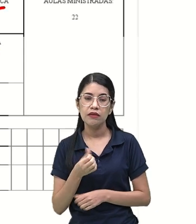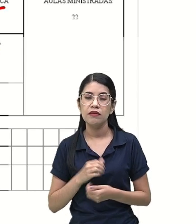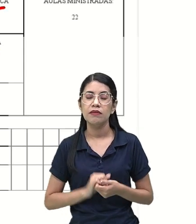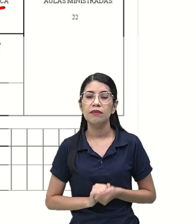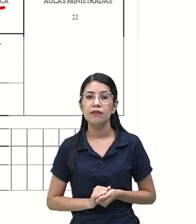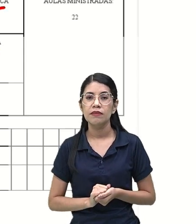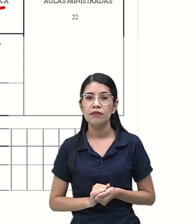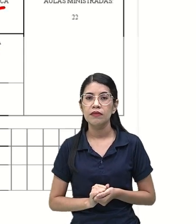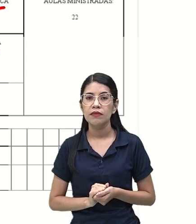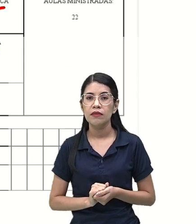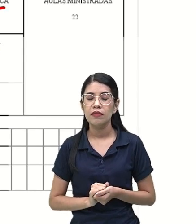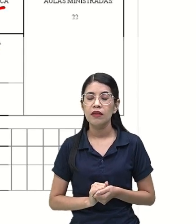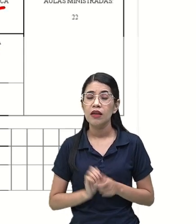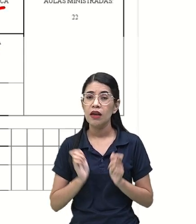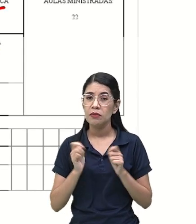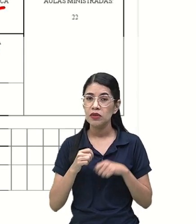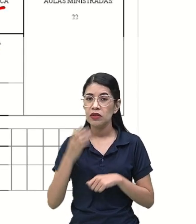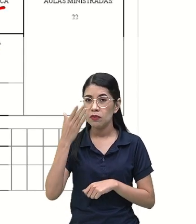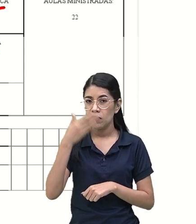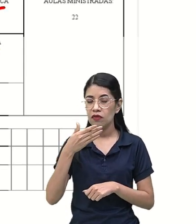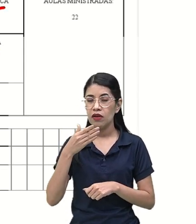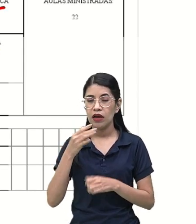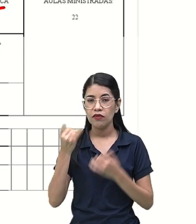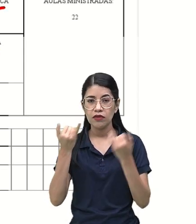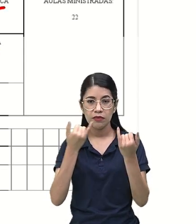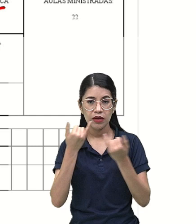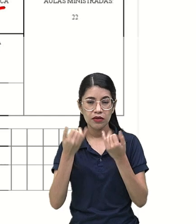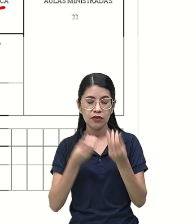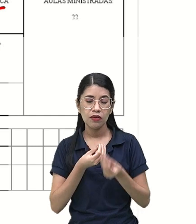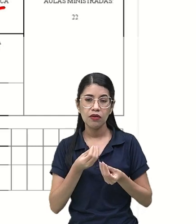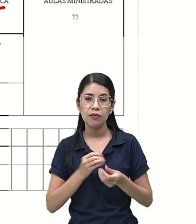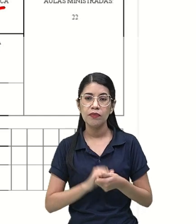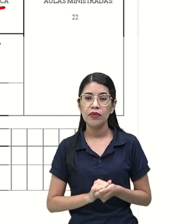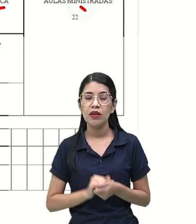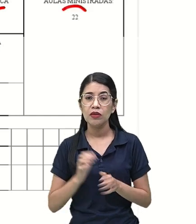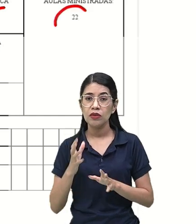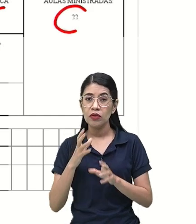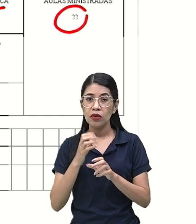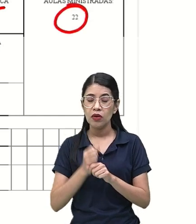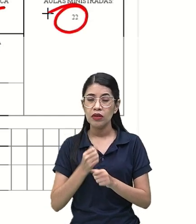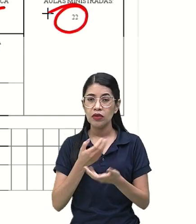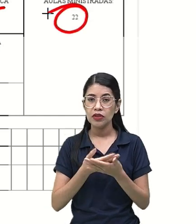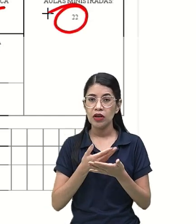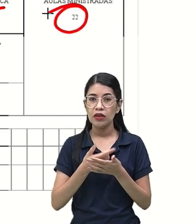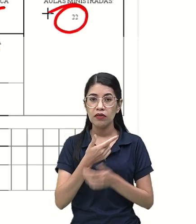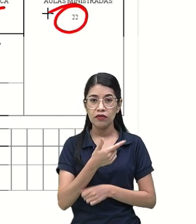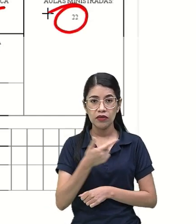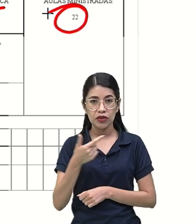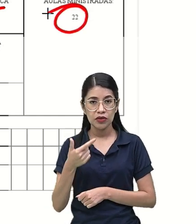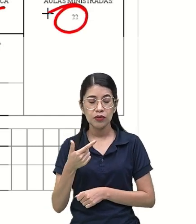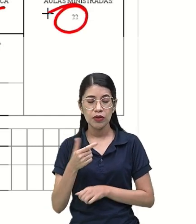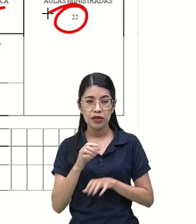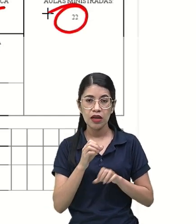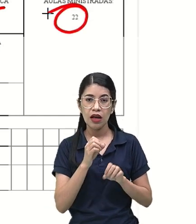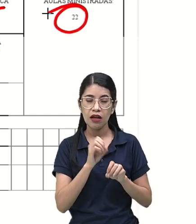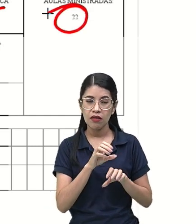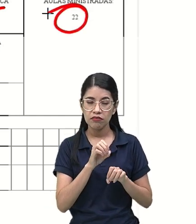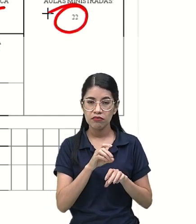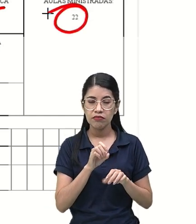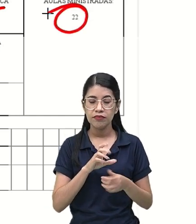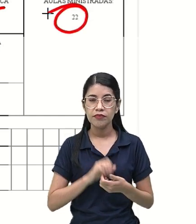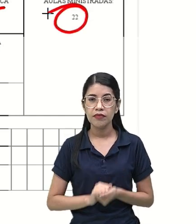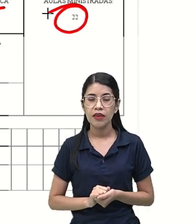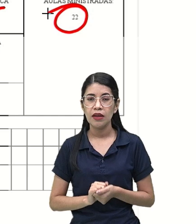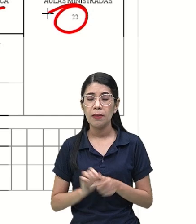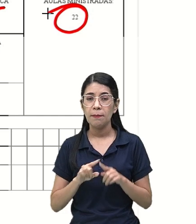nos confirma, né, essa informação aqui, ó, 22 aulas previstas, 22 aulas ministradas, apesar do